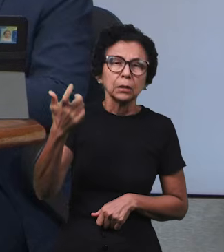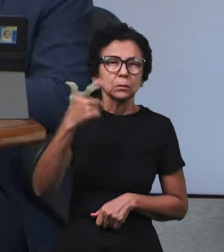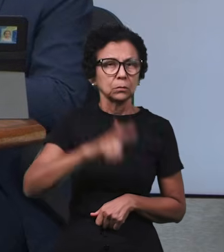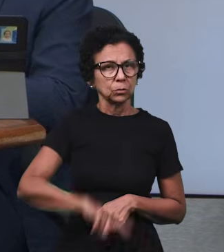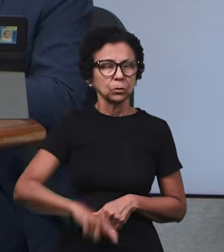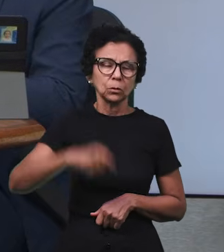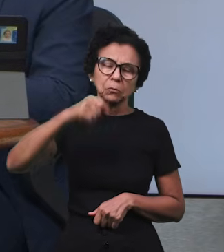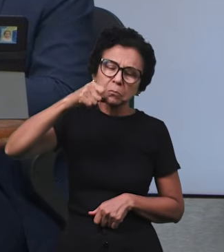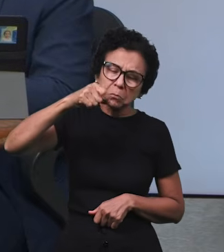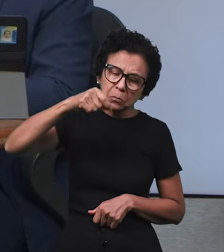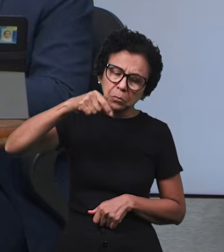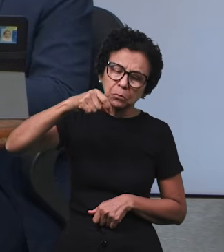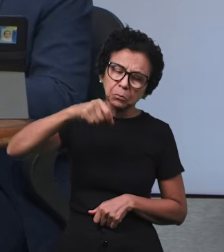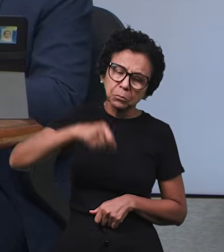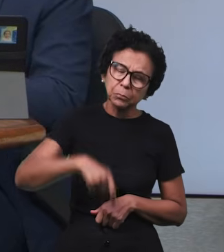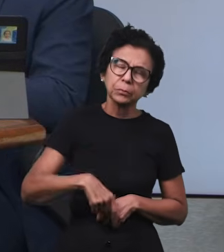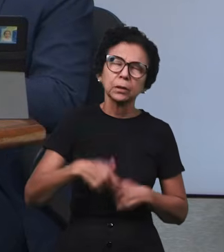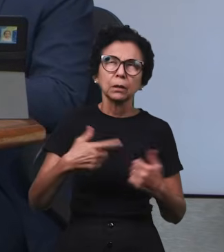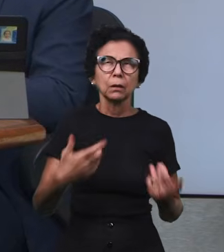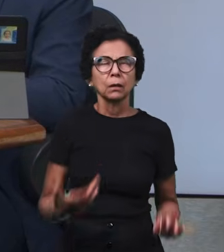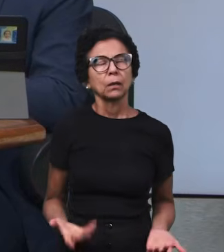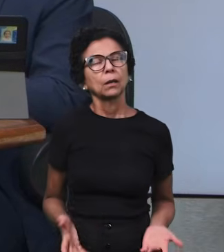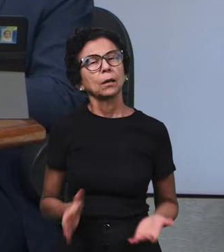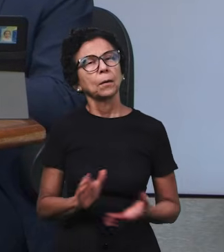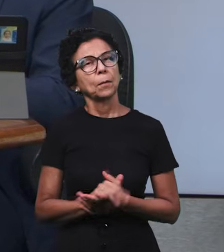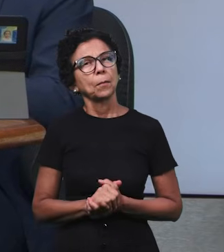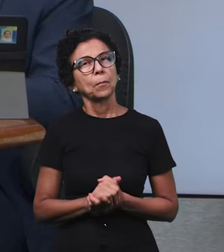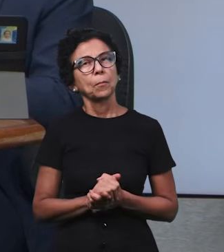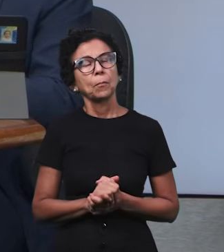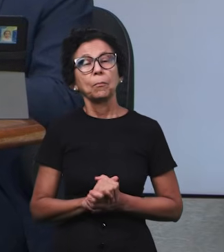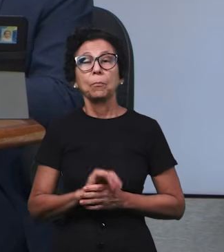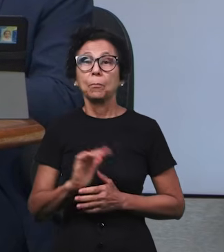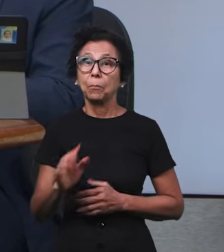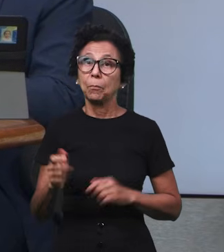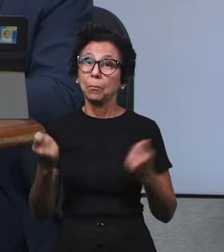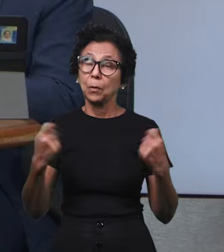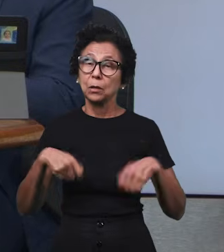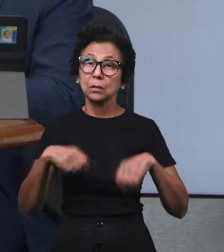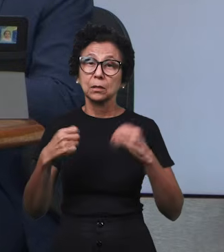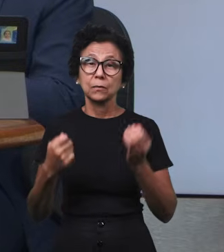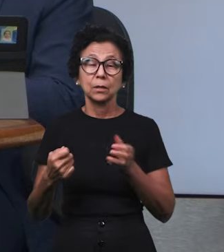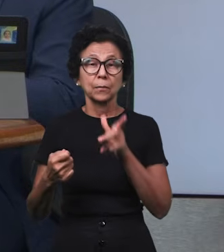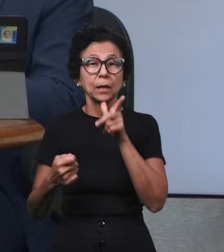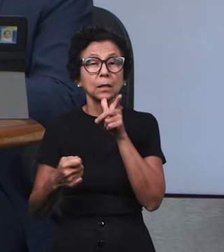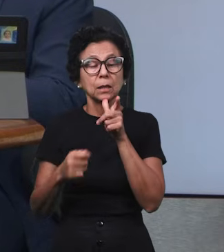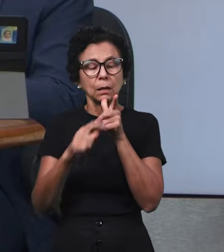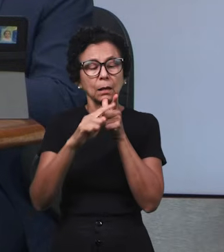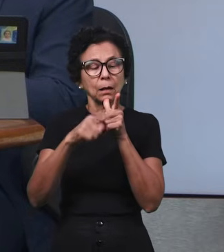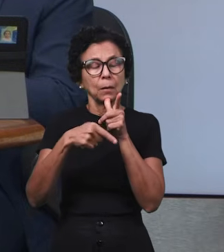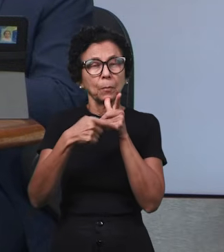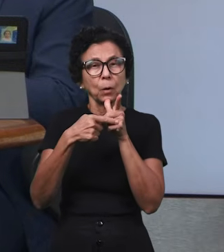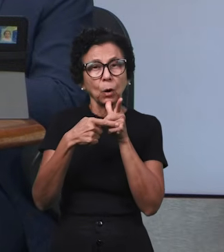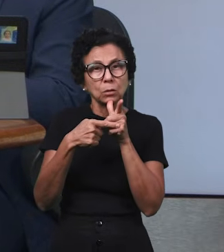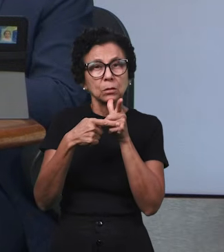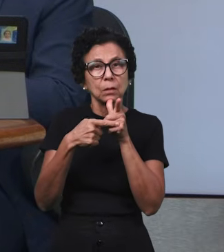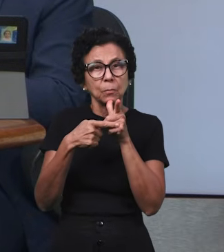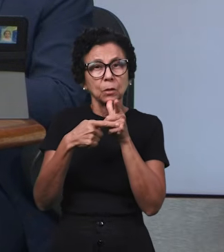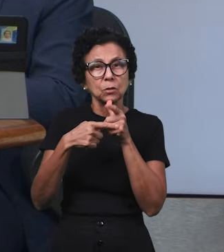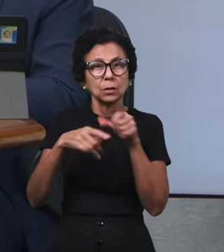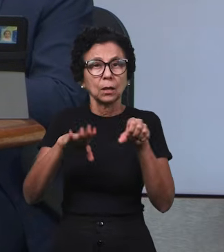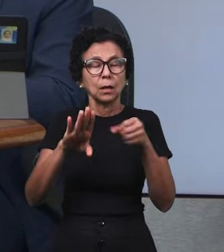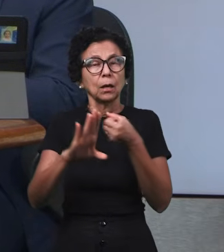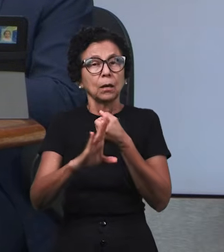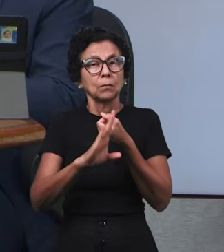novo, faz um pouquinho, um sinal de obstrução, que no homem pode ser da próstata. Então, a gente tem esses que são os maiores